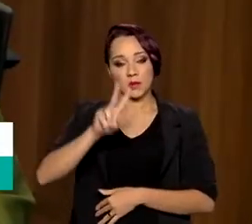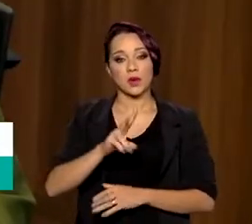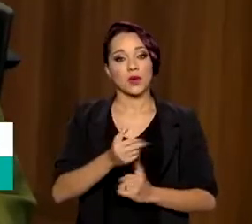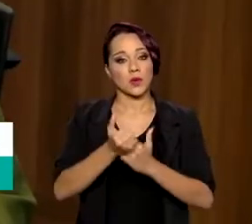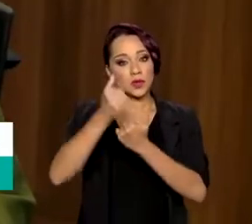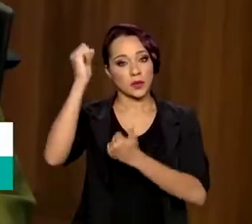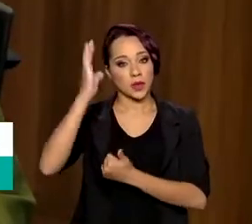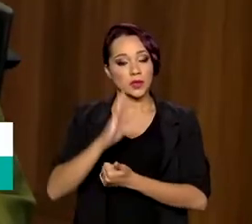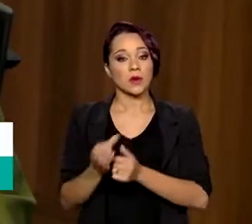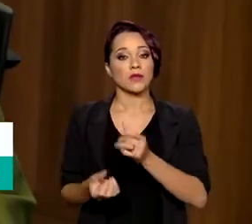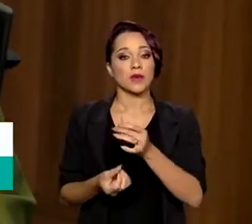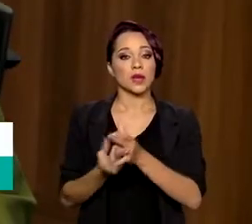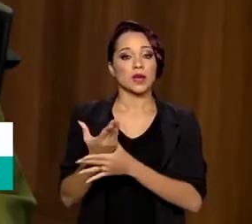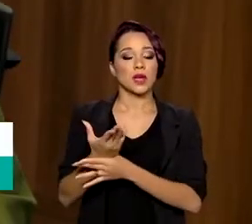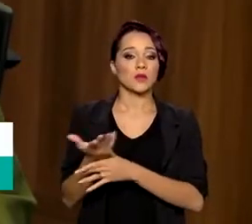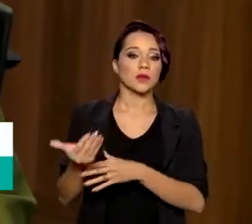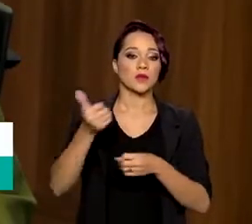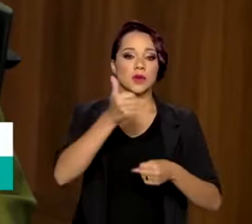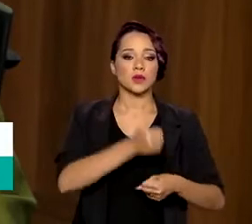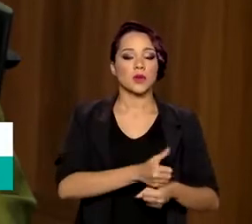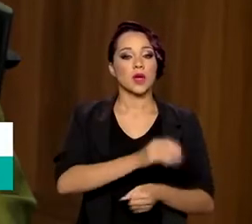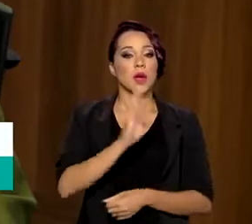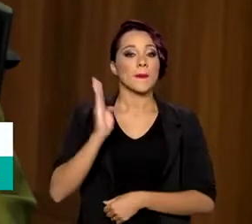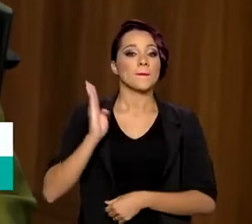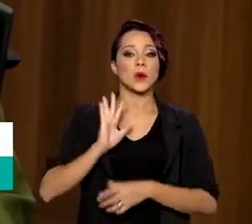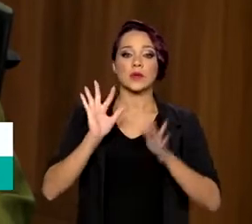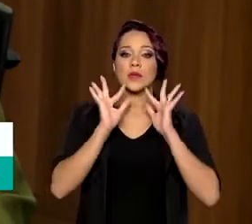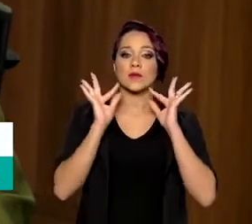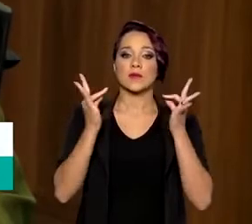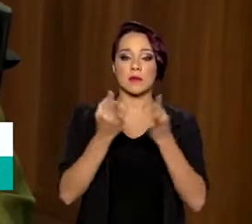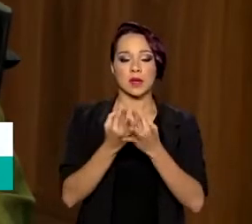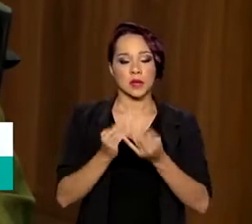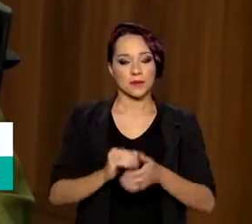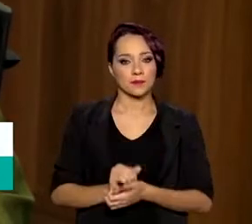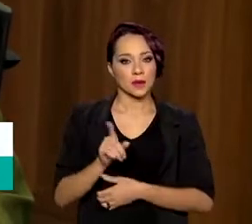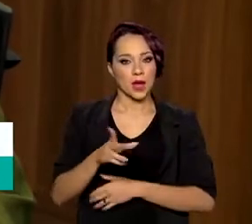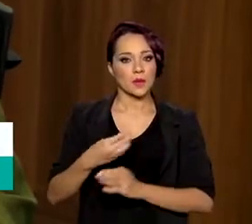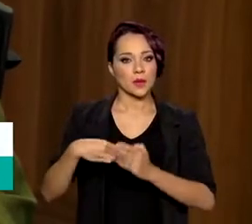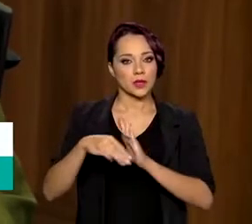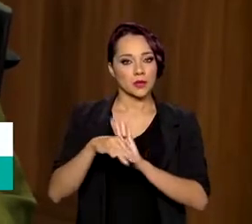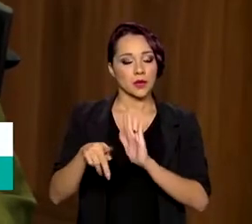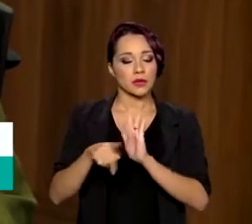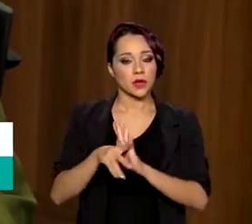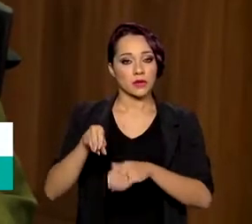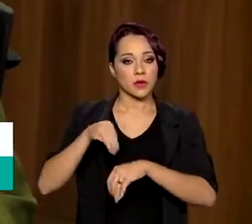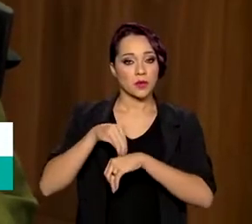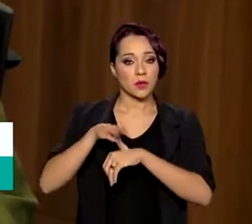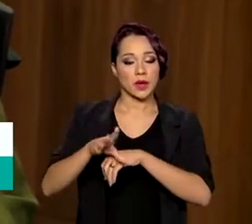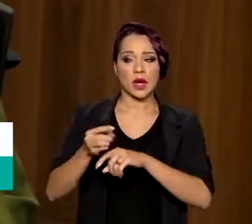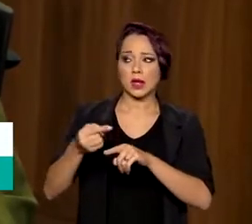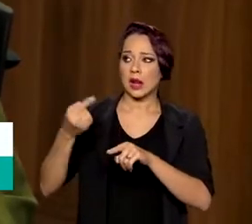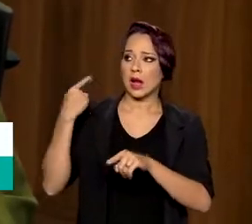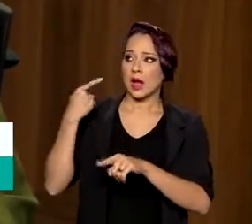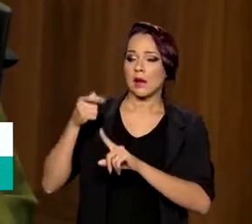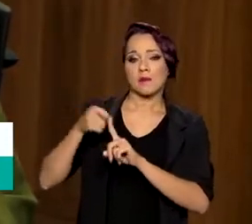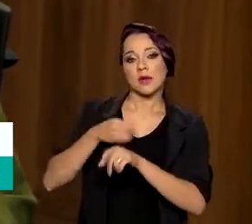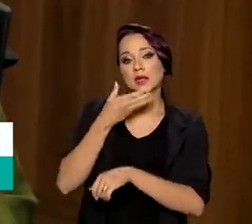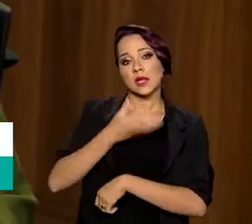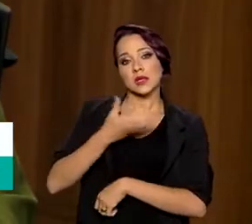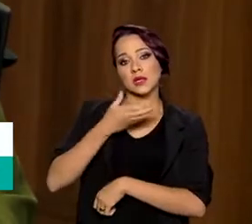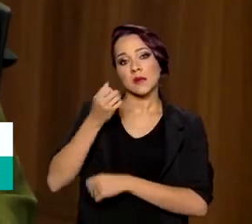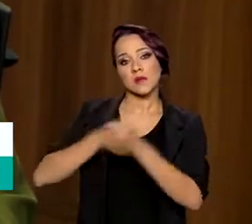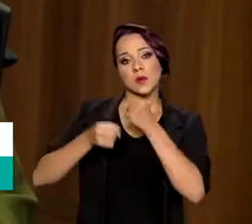Auxílio Brasil foi criado aí para substituir o Bolsa Família. A medida provisória foi publicada lá em dezembro e